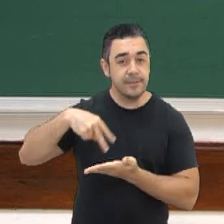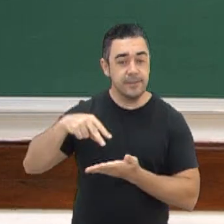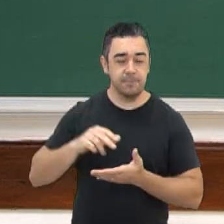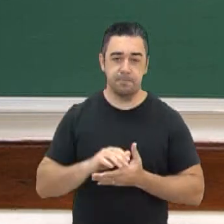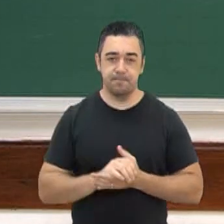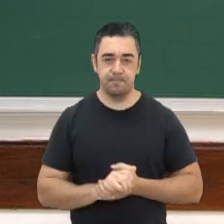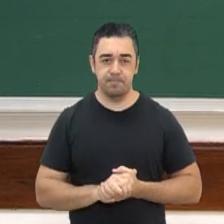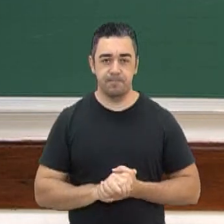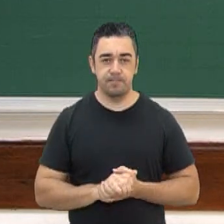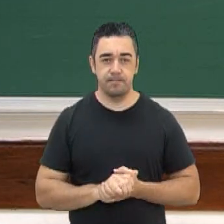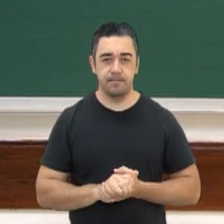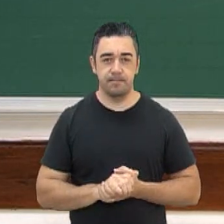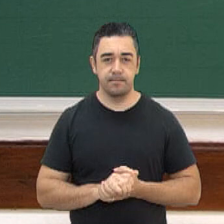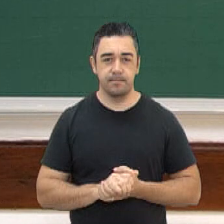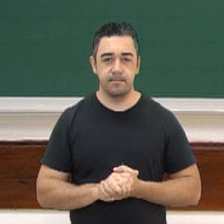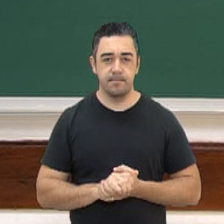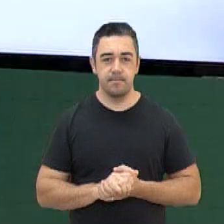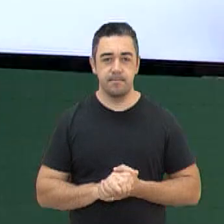dança.